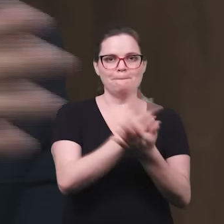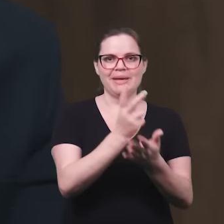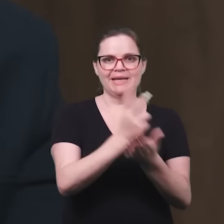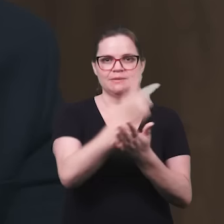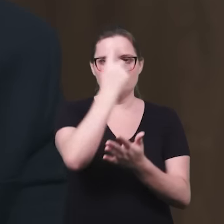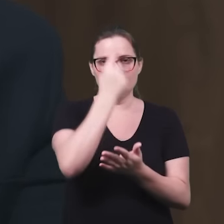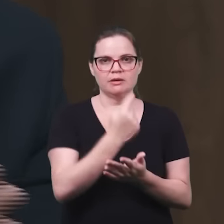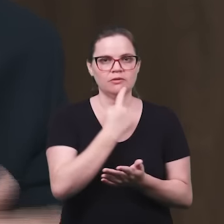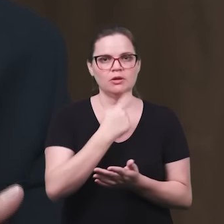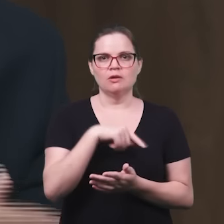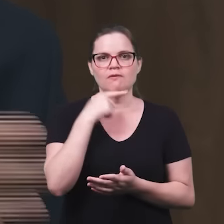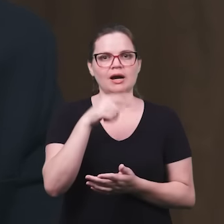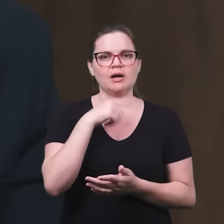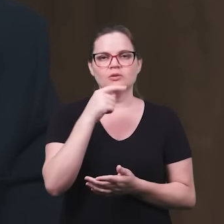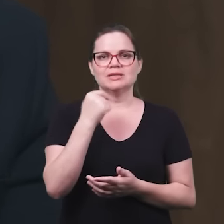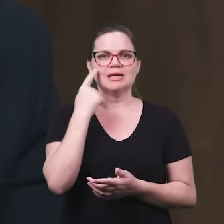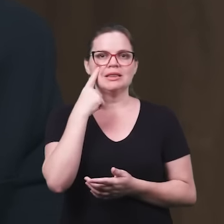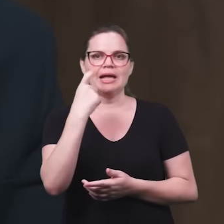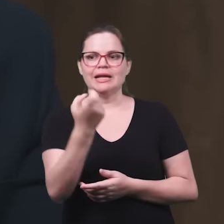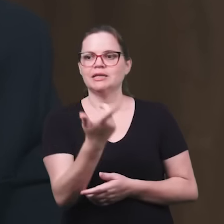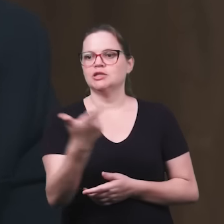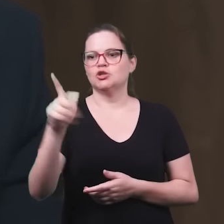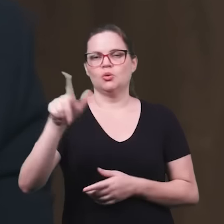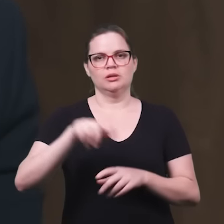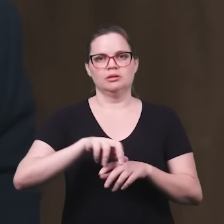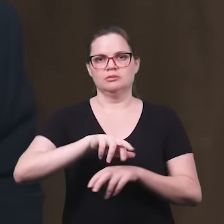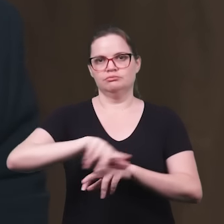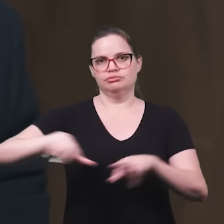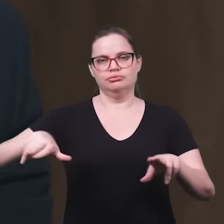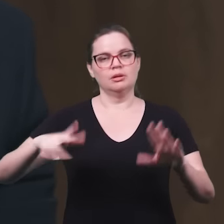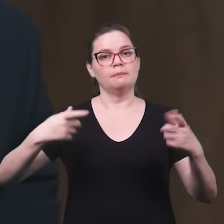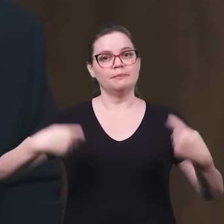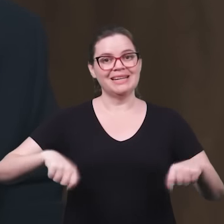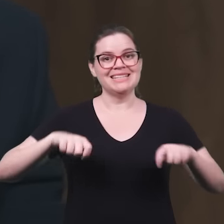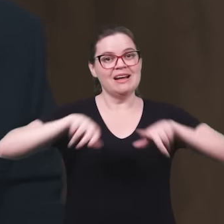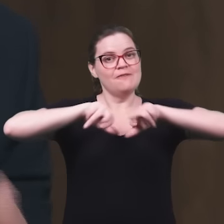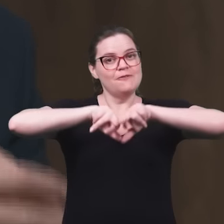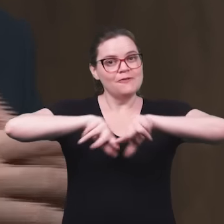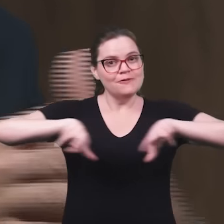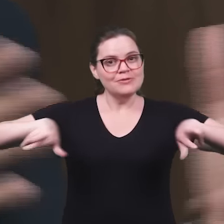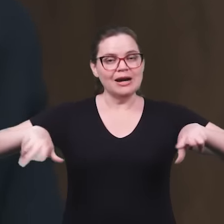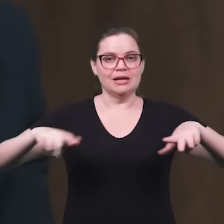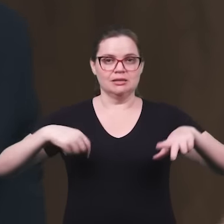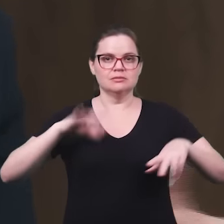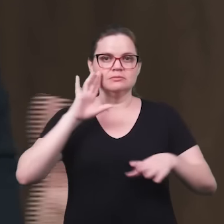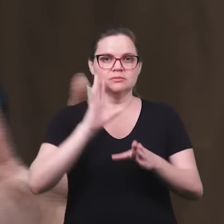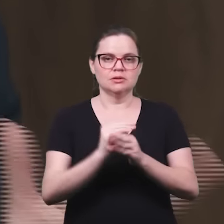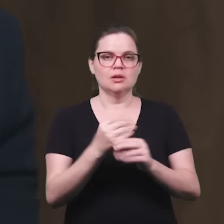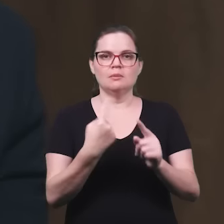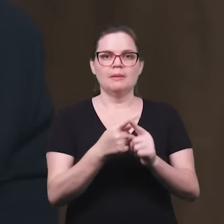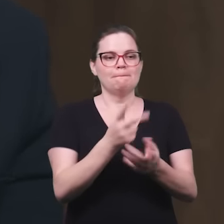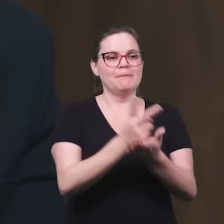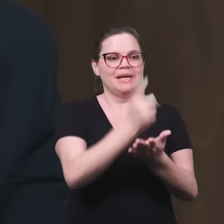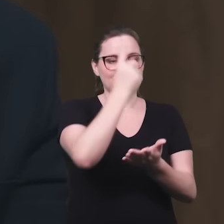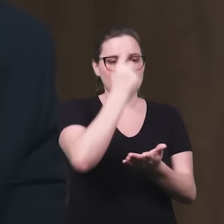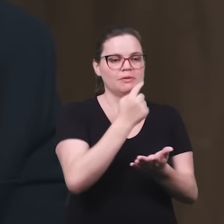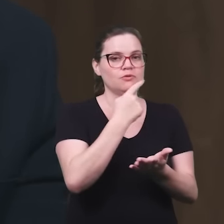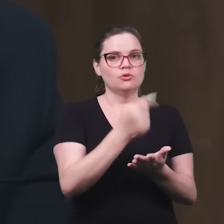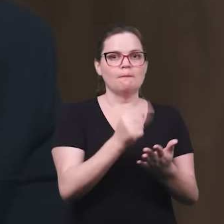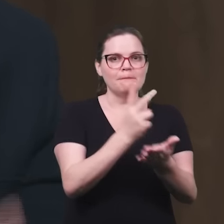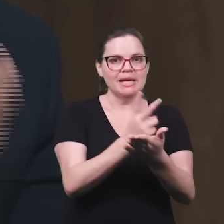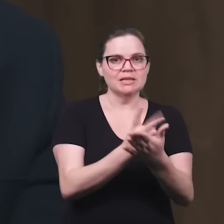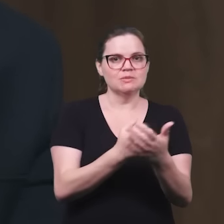não vai performar, ele não vai gerar interesse em muitas pessoas a ponto de você furar a sua base para alcançar novos